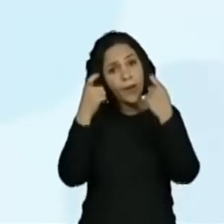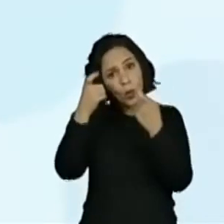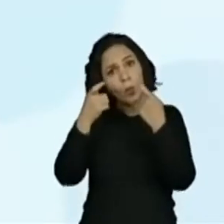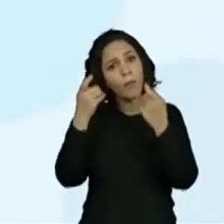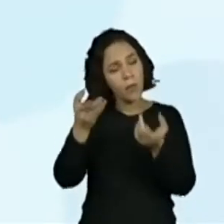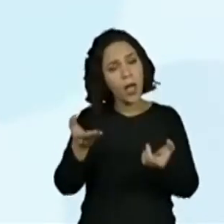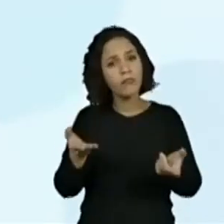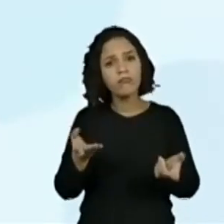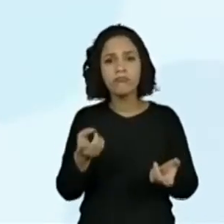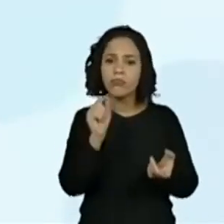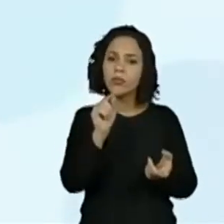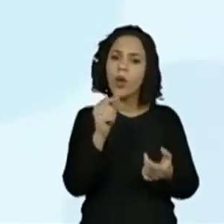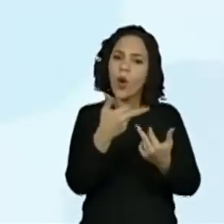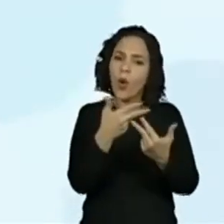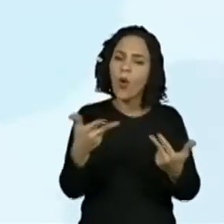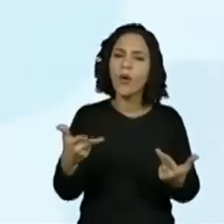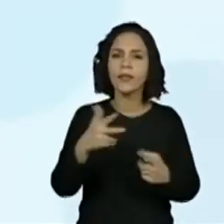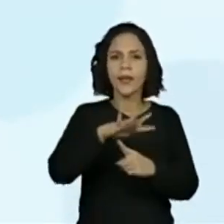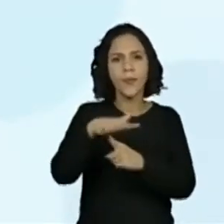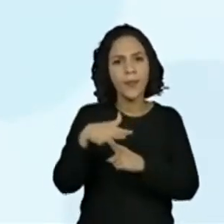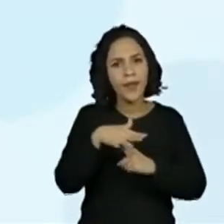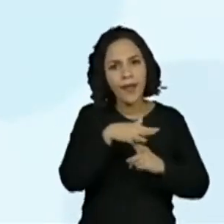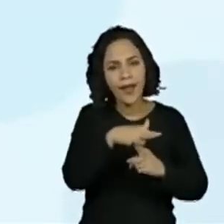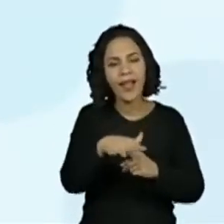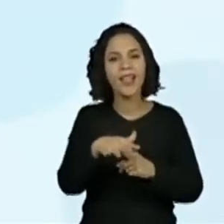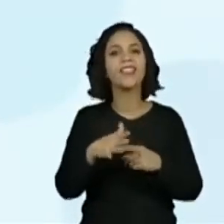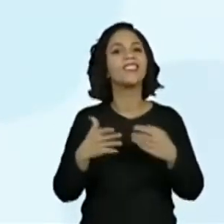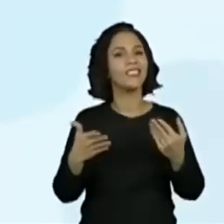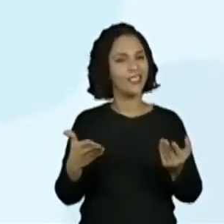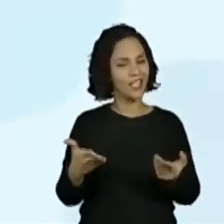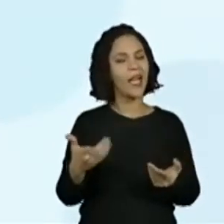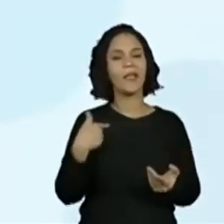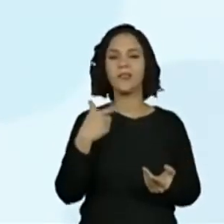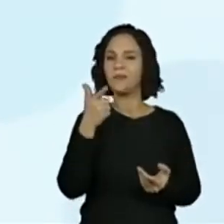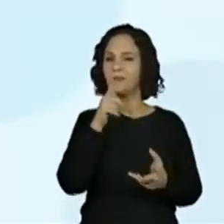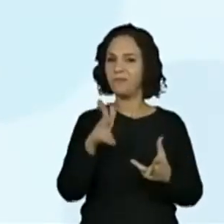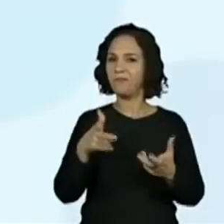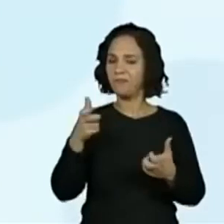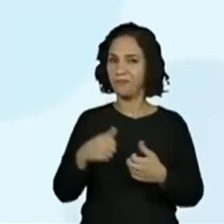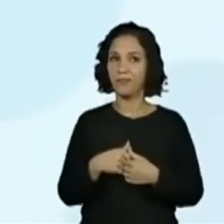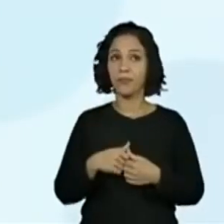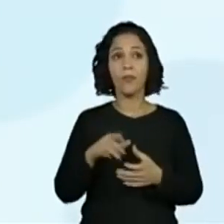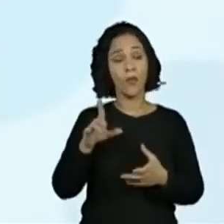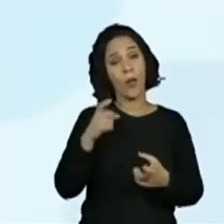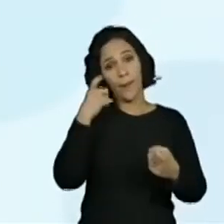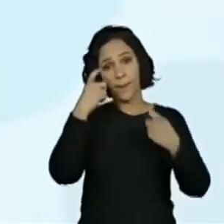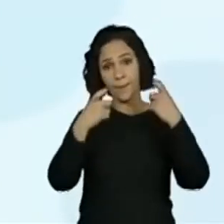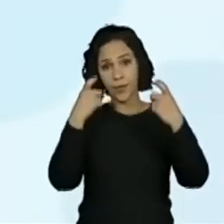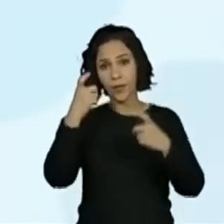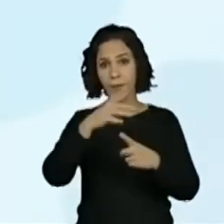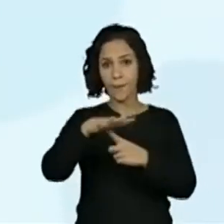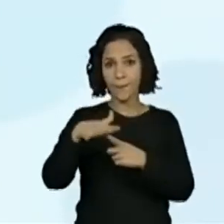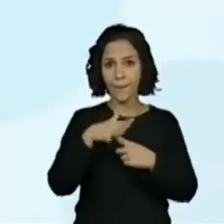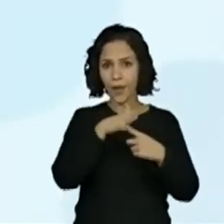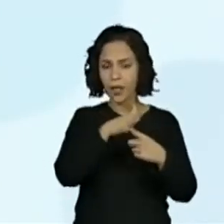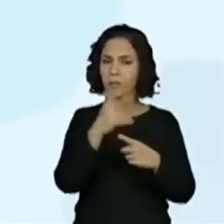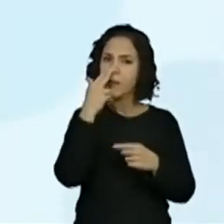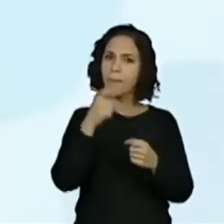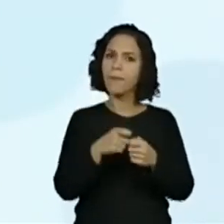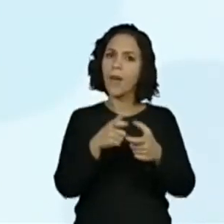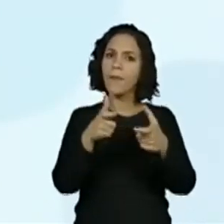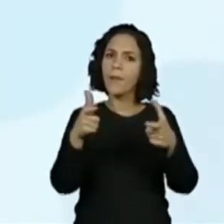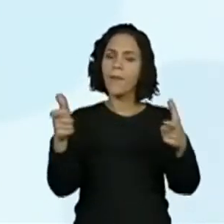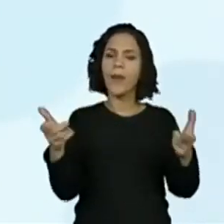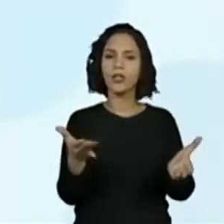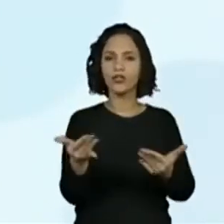estão preocupados com as questões ambientais. Foi isso que a gente conseguiu lá. A preocupação com o meio ambiente é crescente